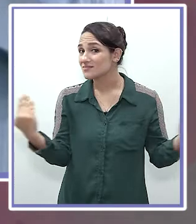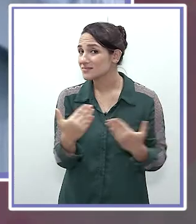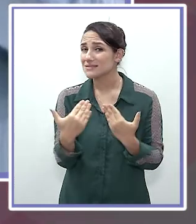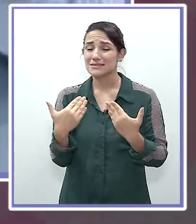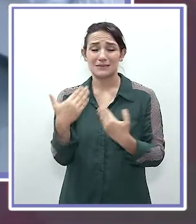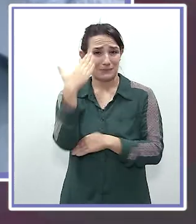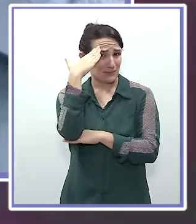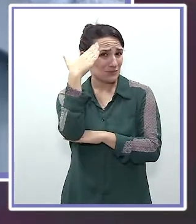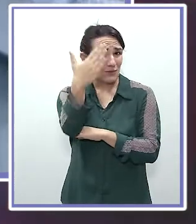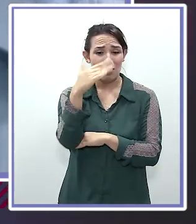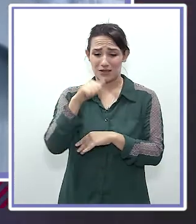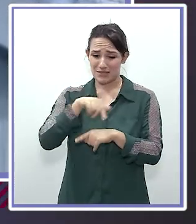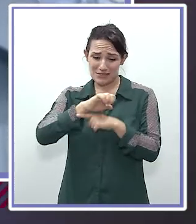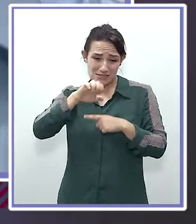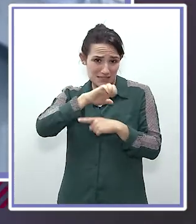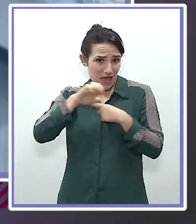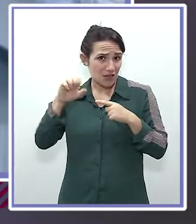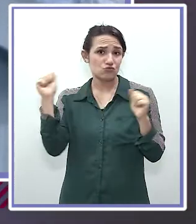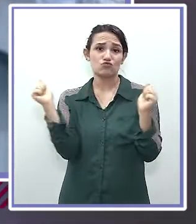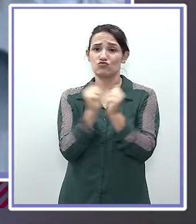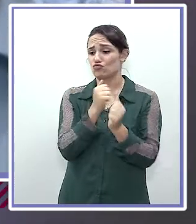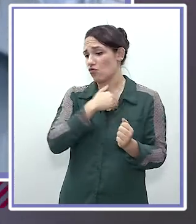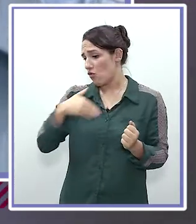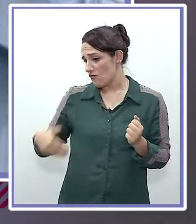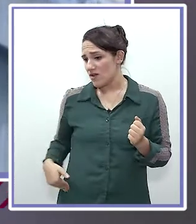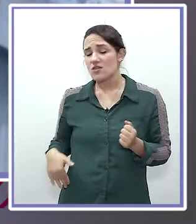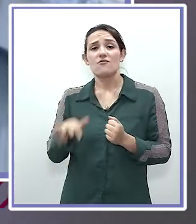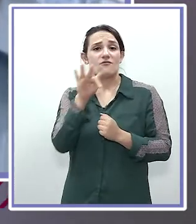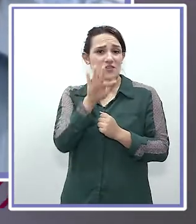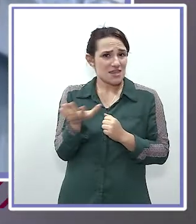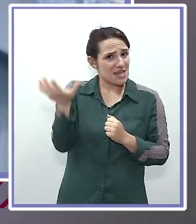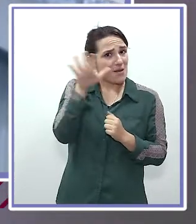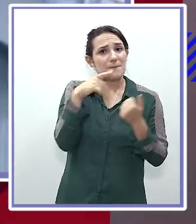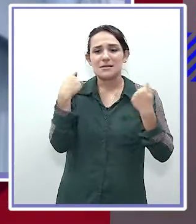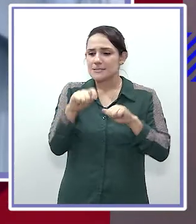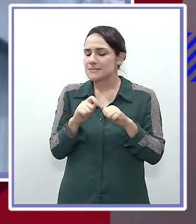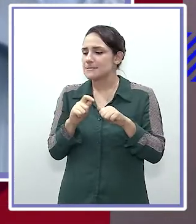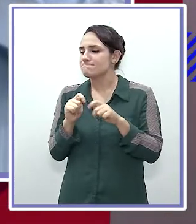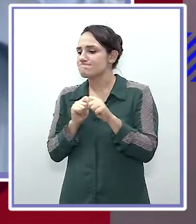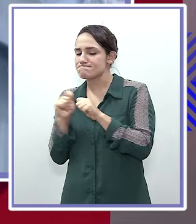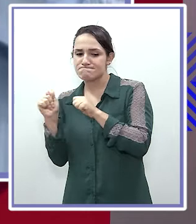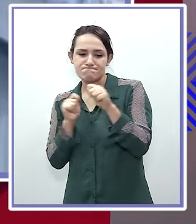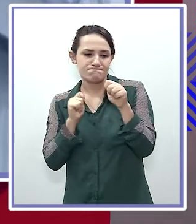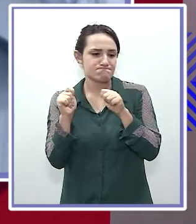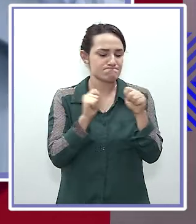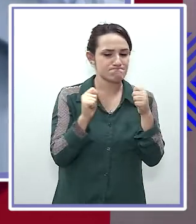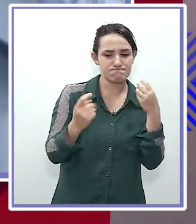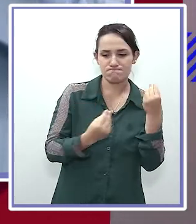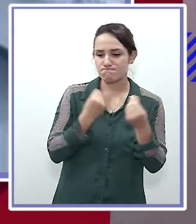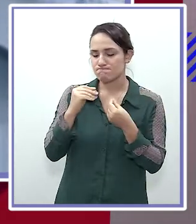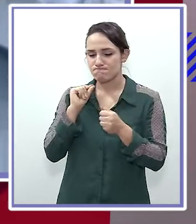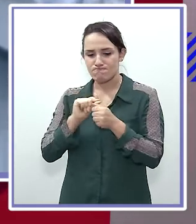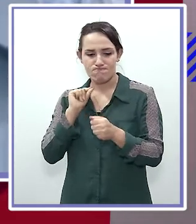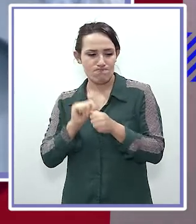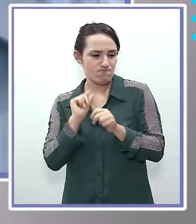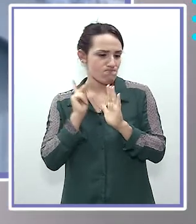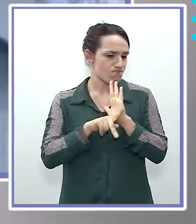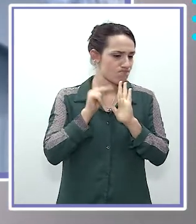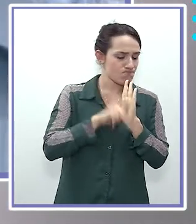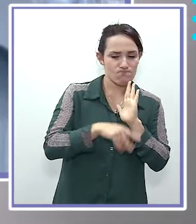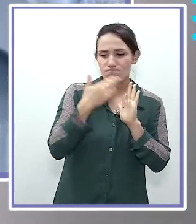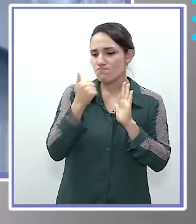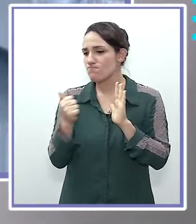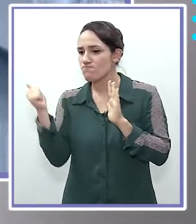fundamental que o Estado, sim, o governo do Estado, o governo federal, se articulem para planejar o